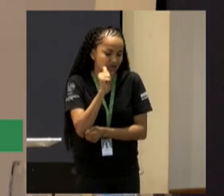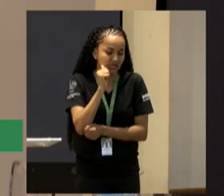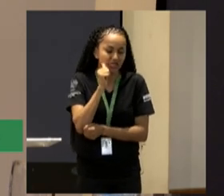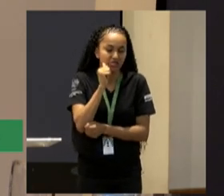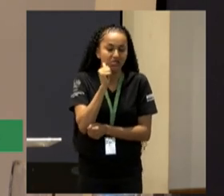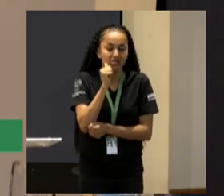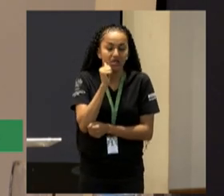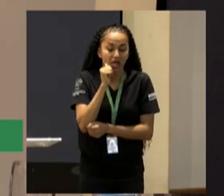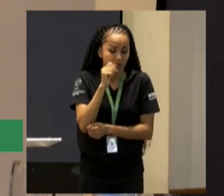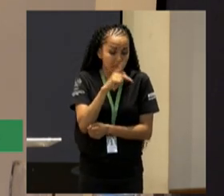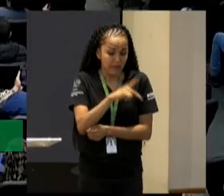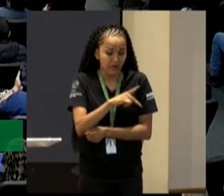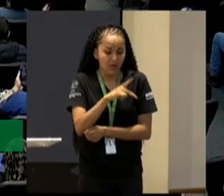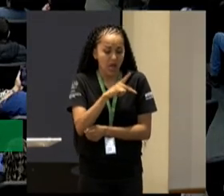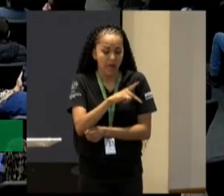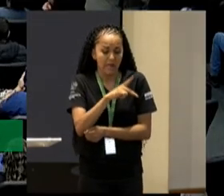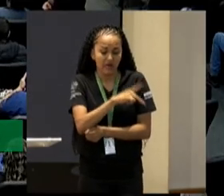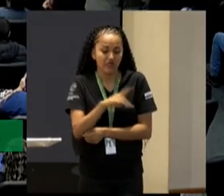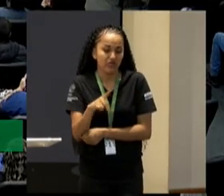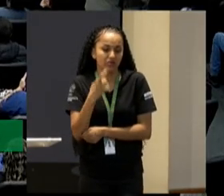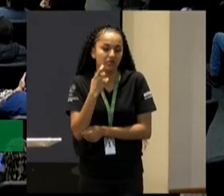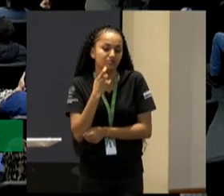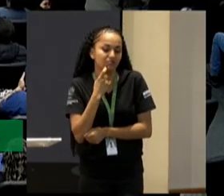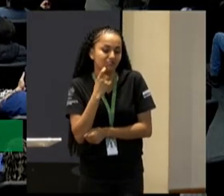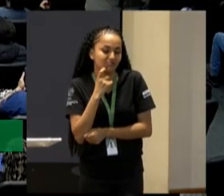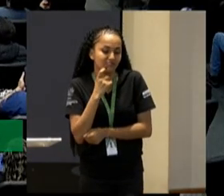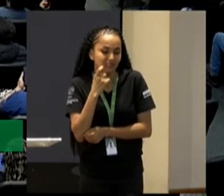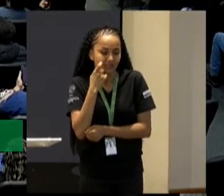época. Professora Jeruzi também fazia parte